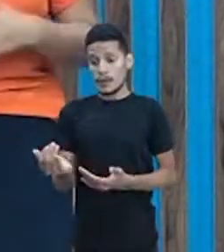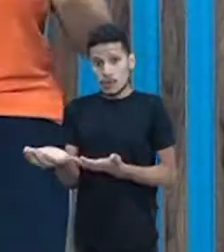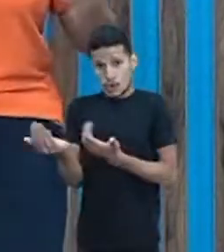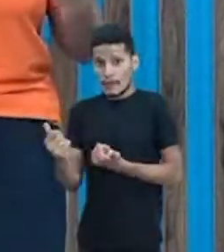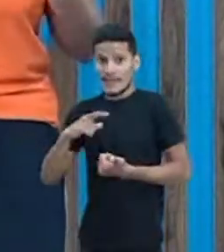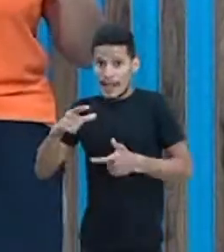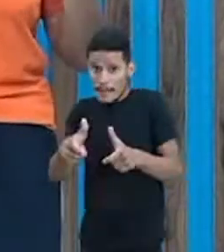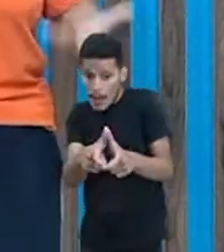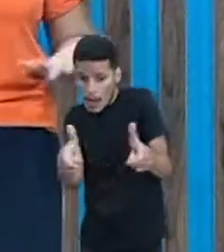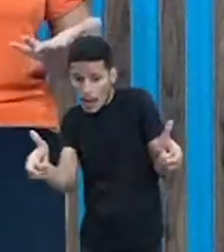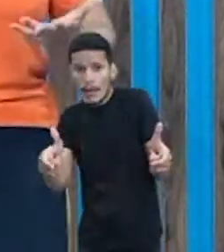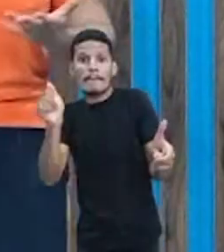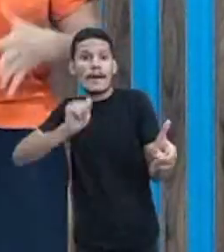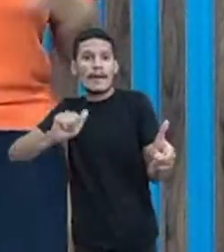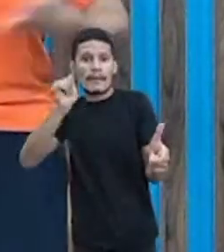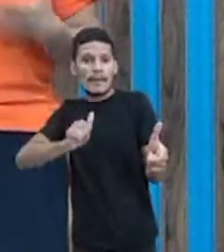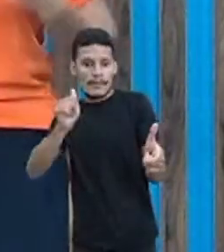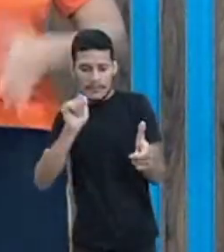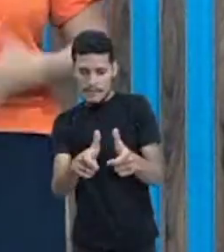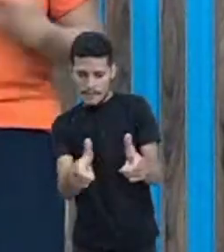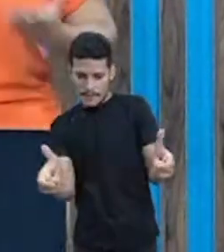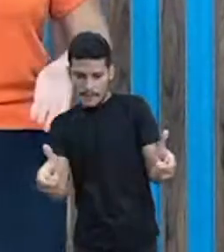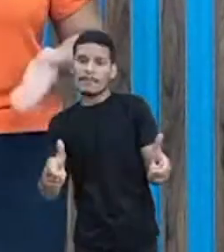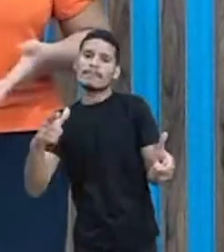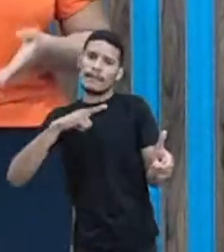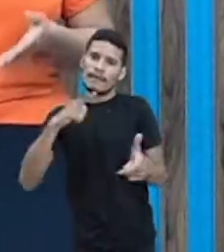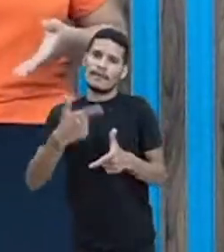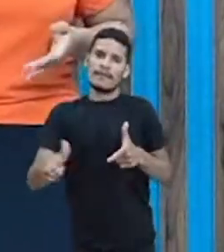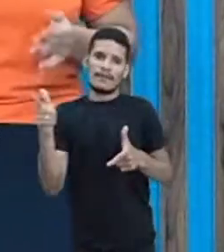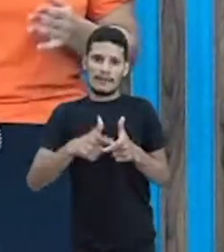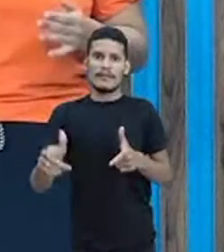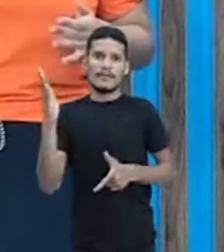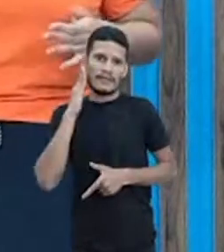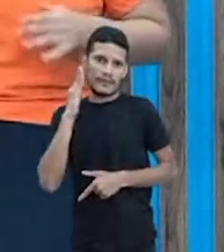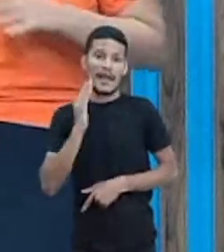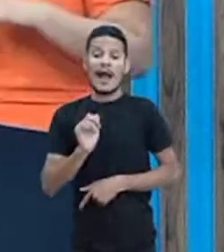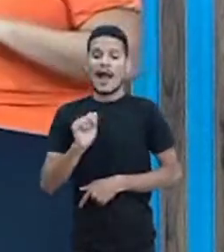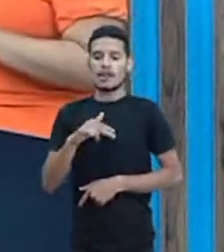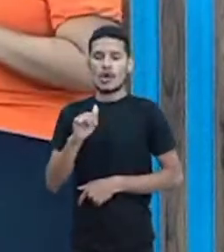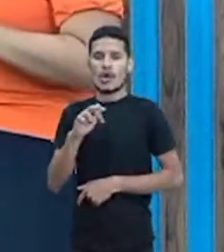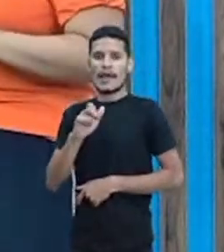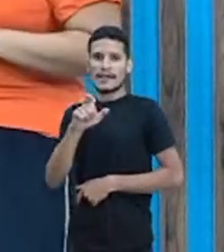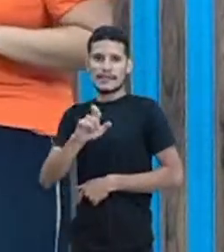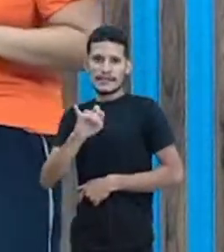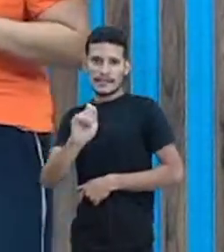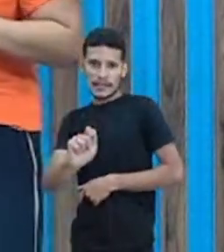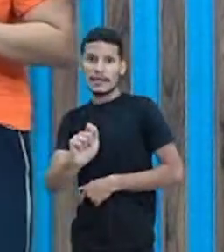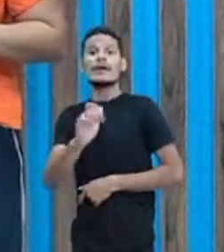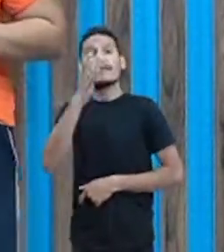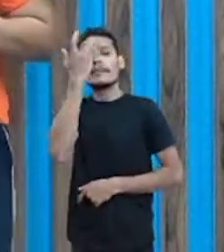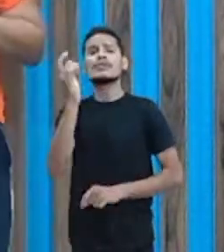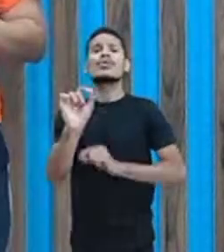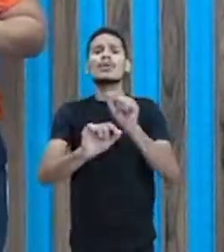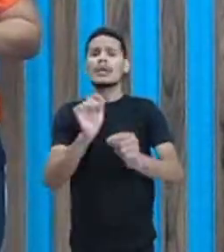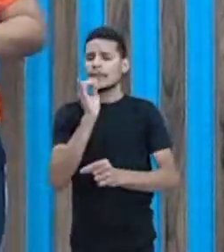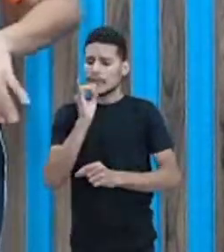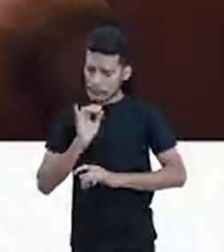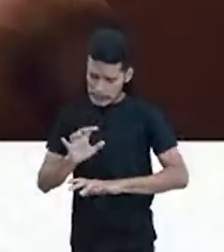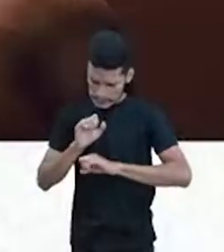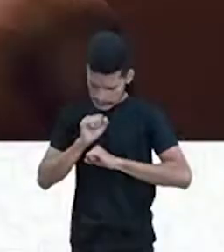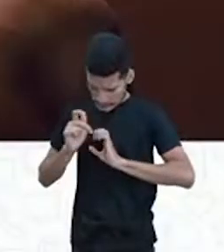quantidade absurda de meninas que sofrem desses transtornos, como, por exemplo, anorexia, que a pessoa desenvolve uma espécie